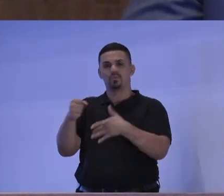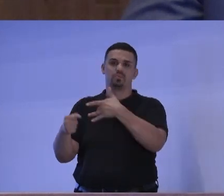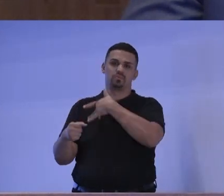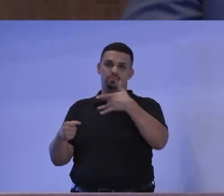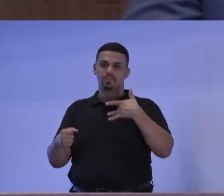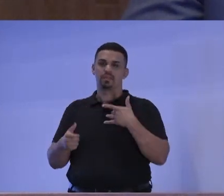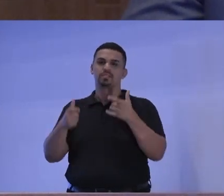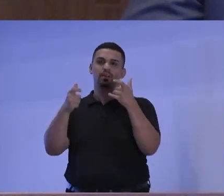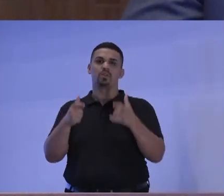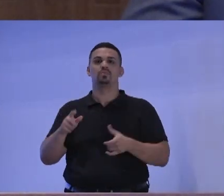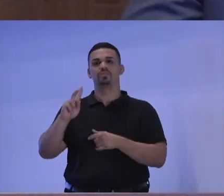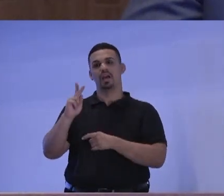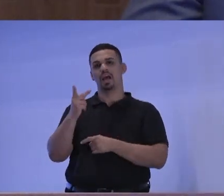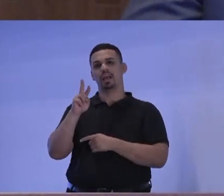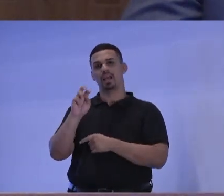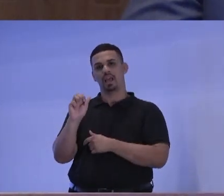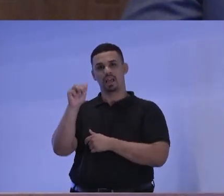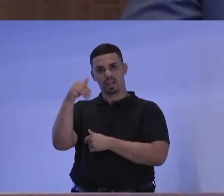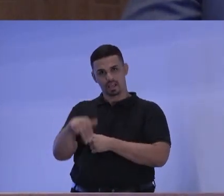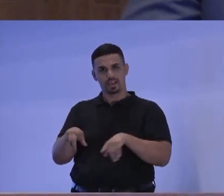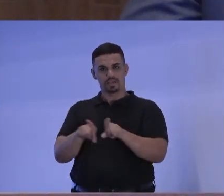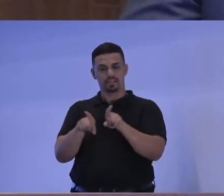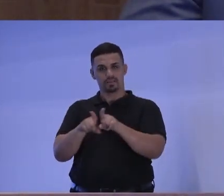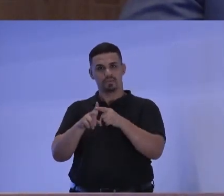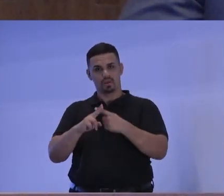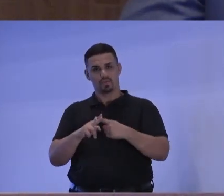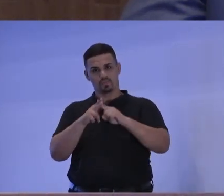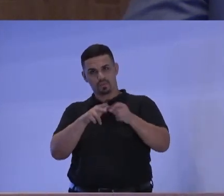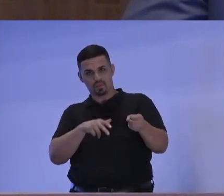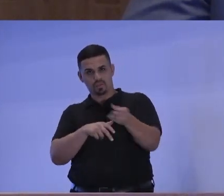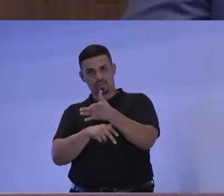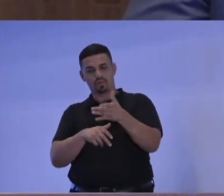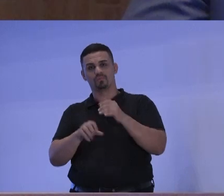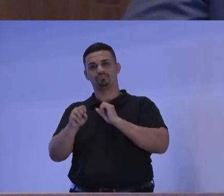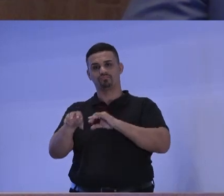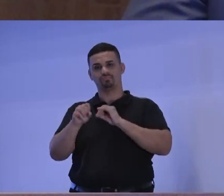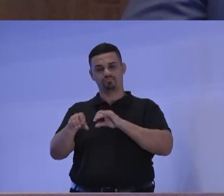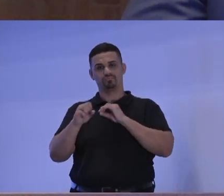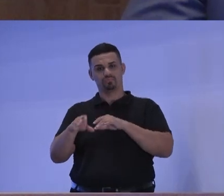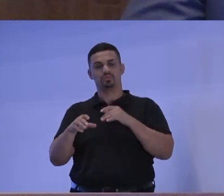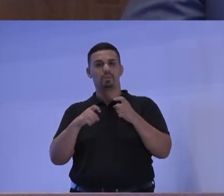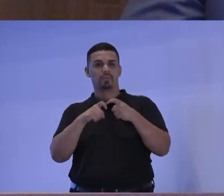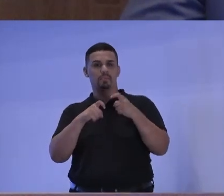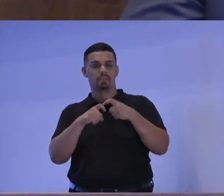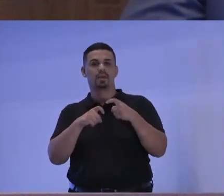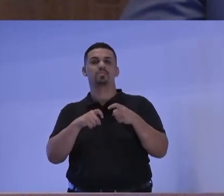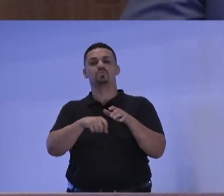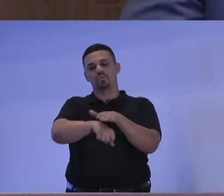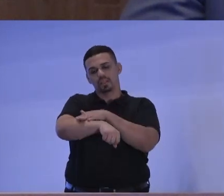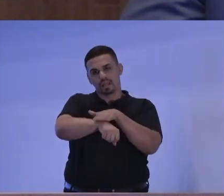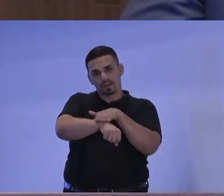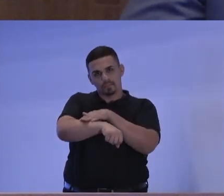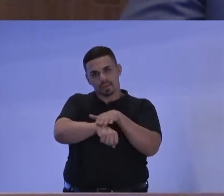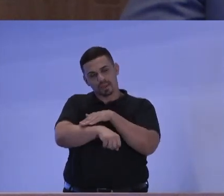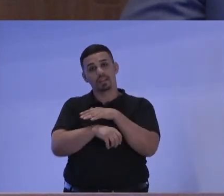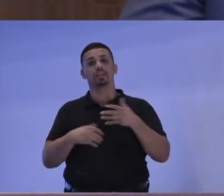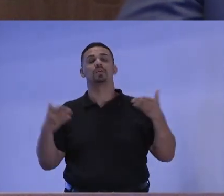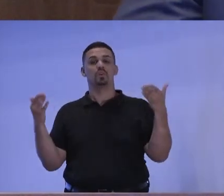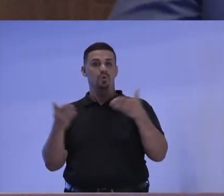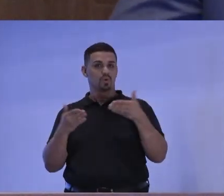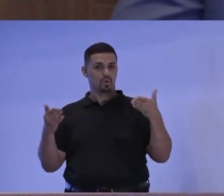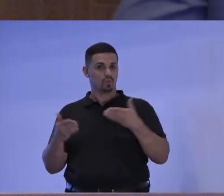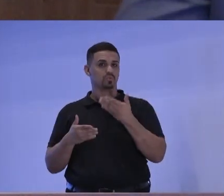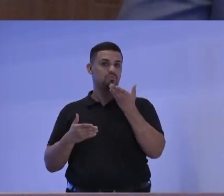no Agarran, e uma atualização científica para médicos dermatologistas. Hoje, nosso compromisso se volta à população do